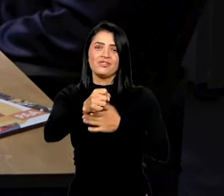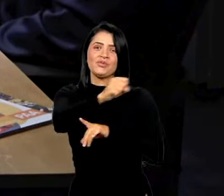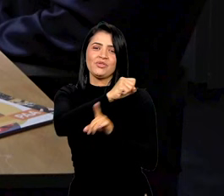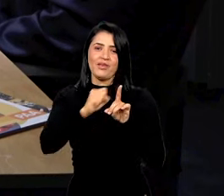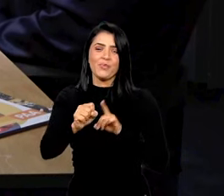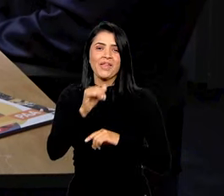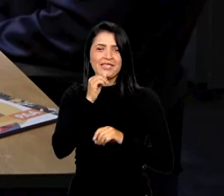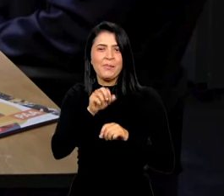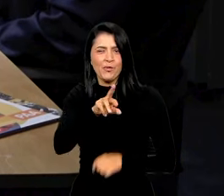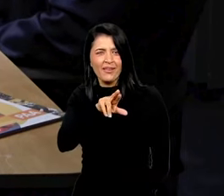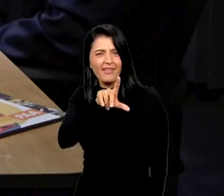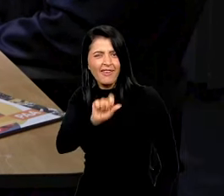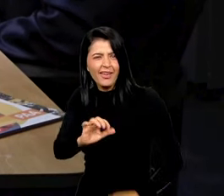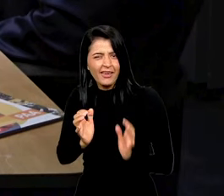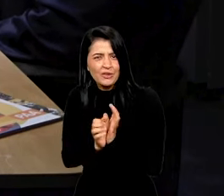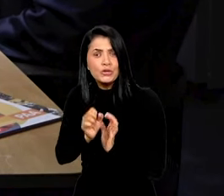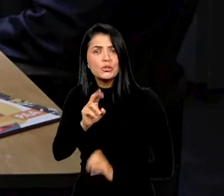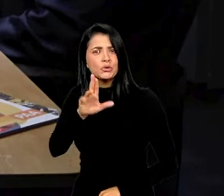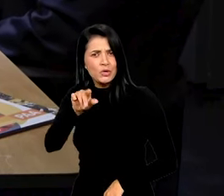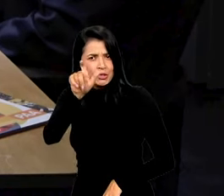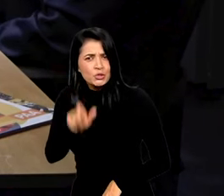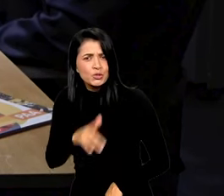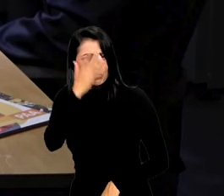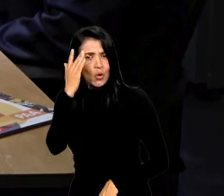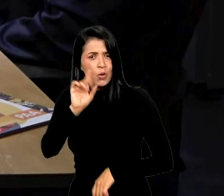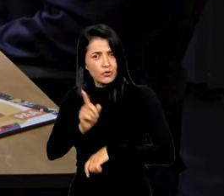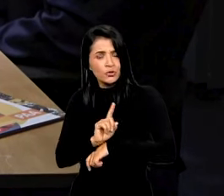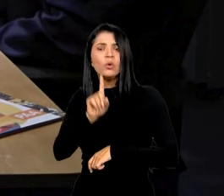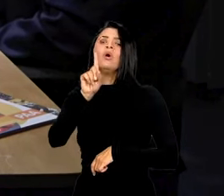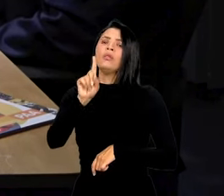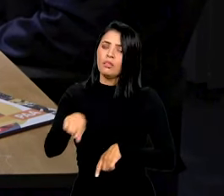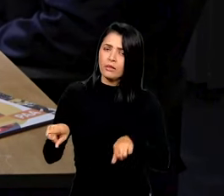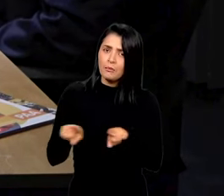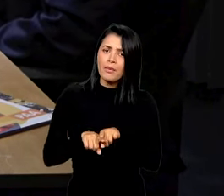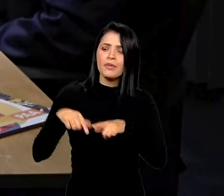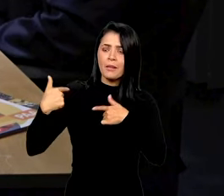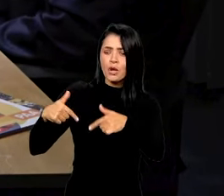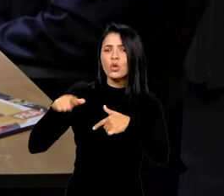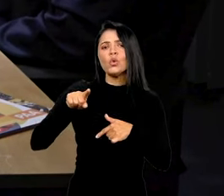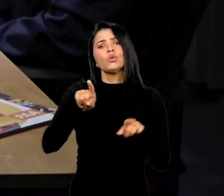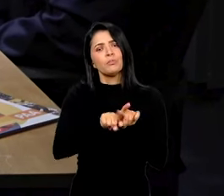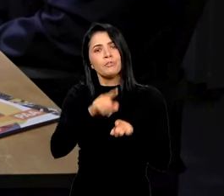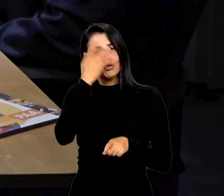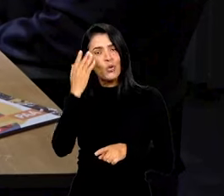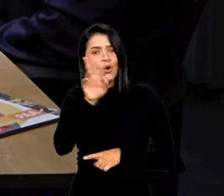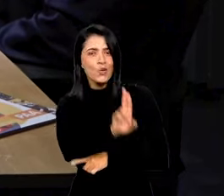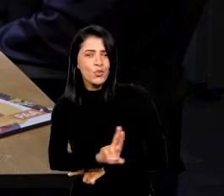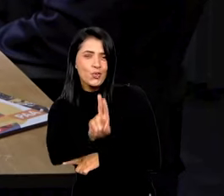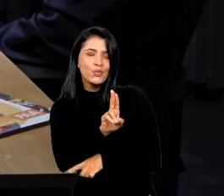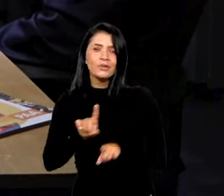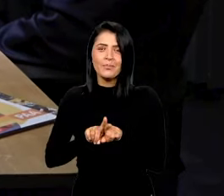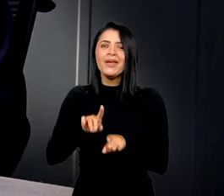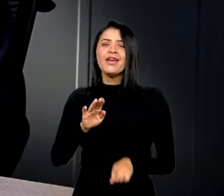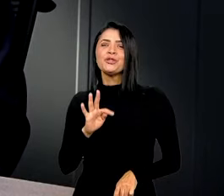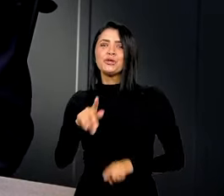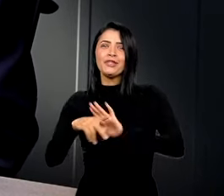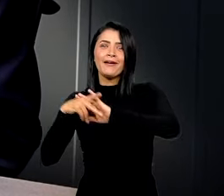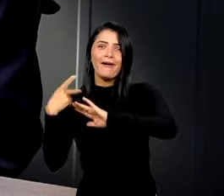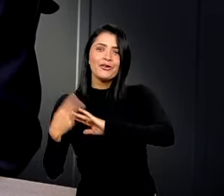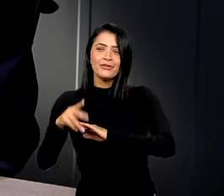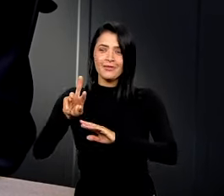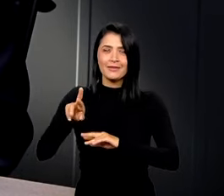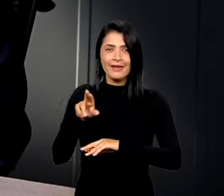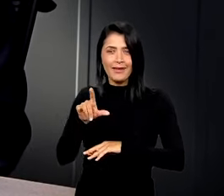não é só o gestor, é o trabalhador e trabalhadora, são usuários e usuárias, são as entidades da rede socioassistencial,